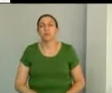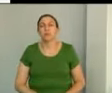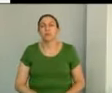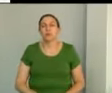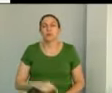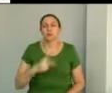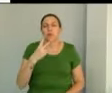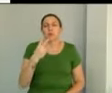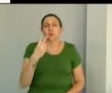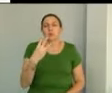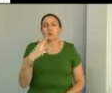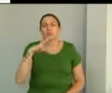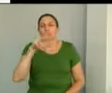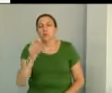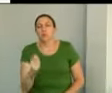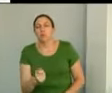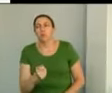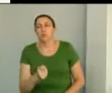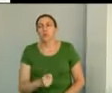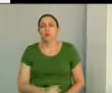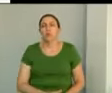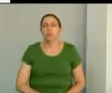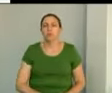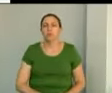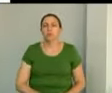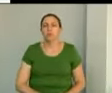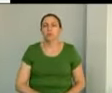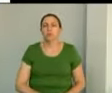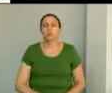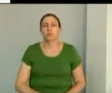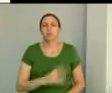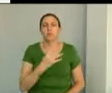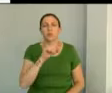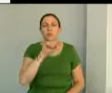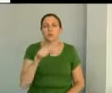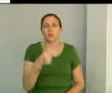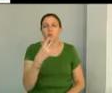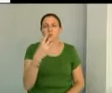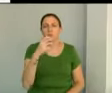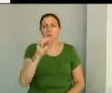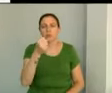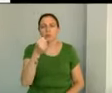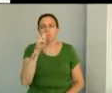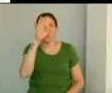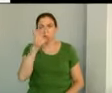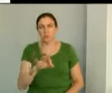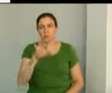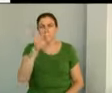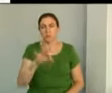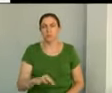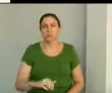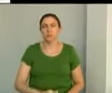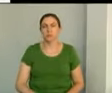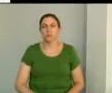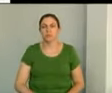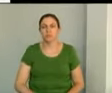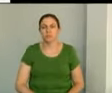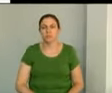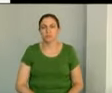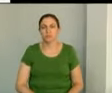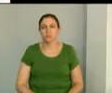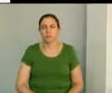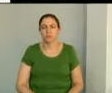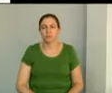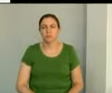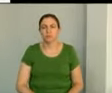a 23.448, então 4,38%. Mais a reserva, então, para nós chegarmos aí nos 535